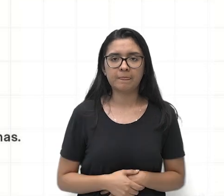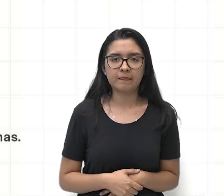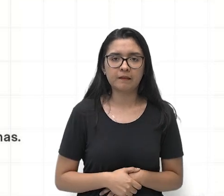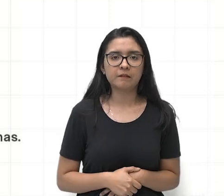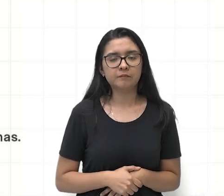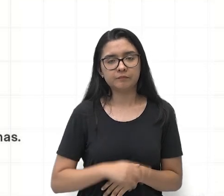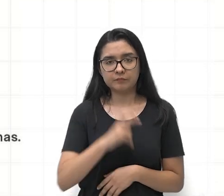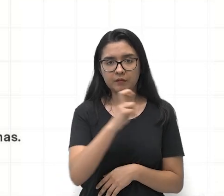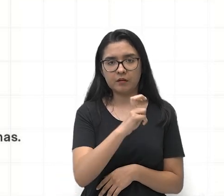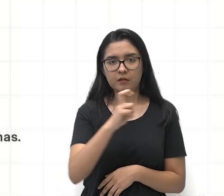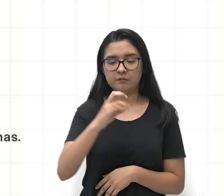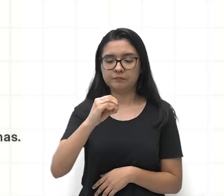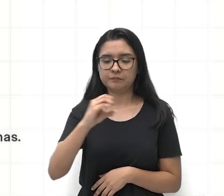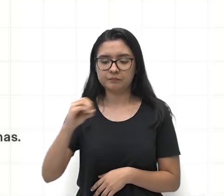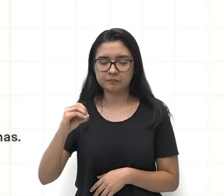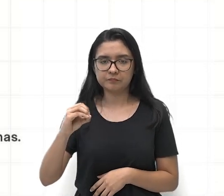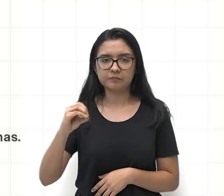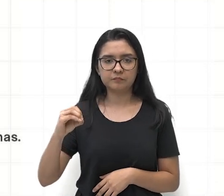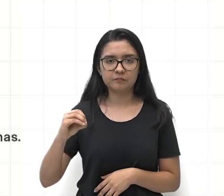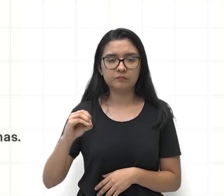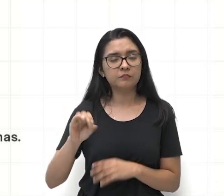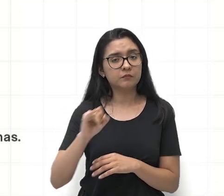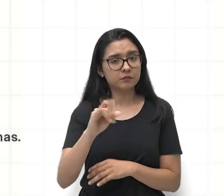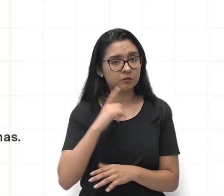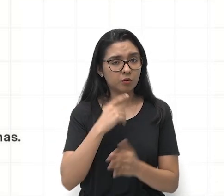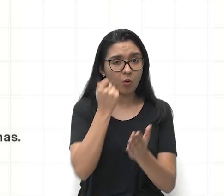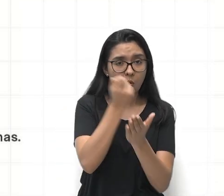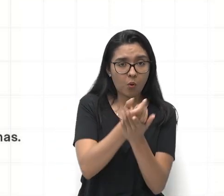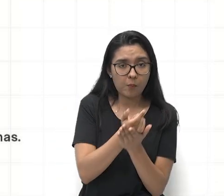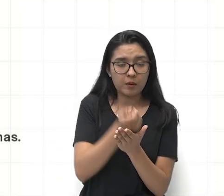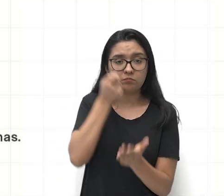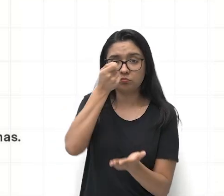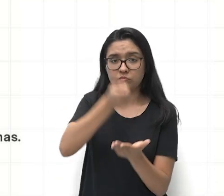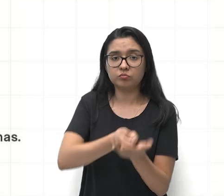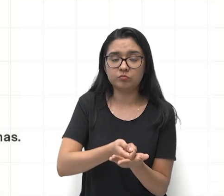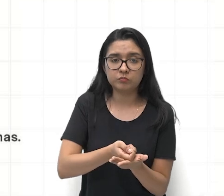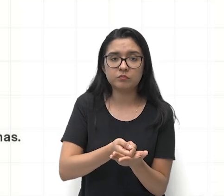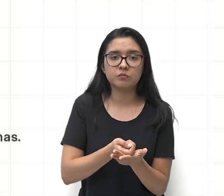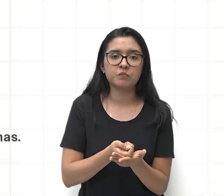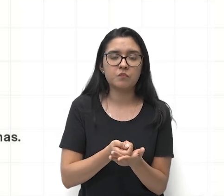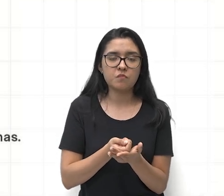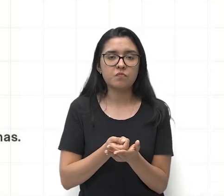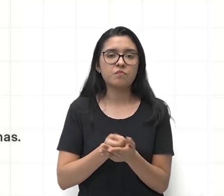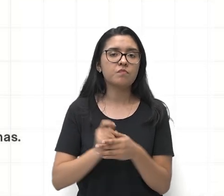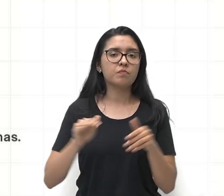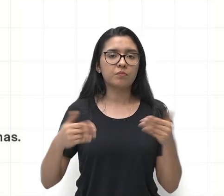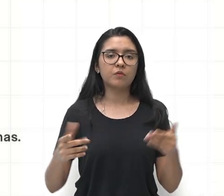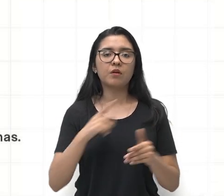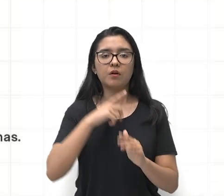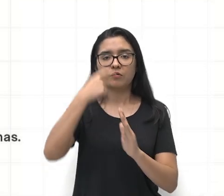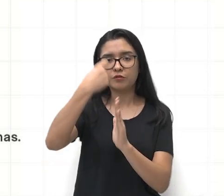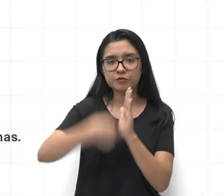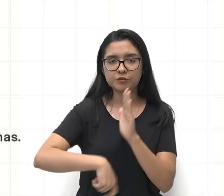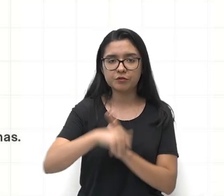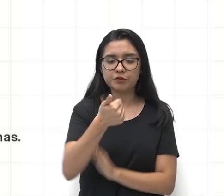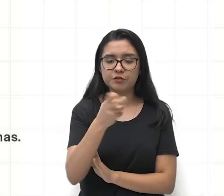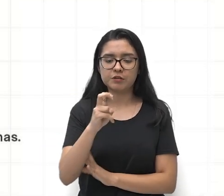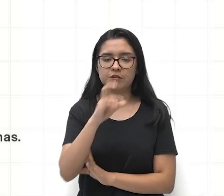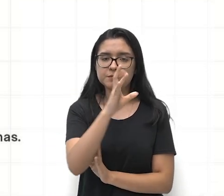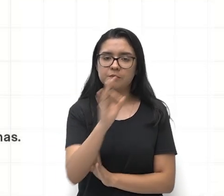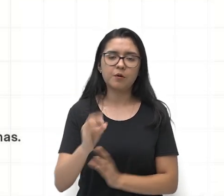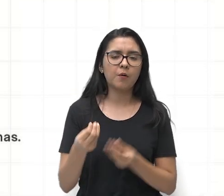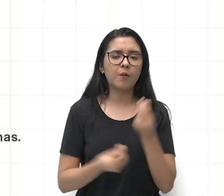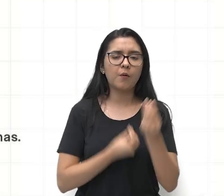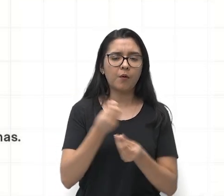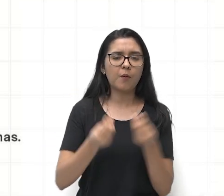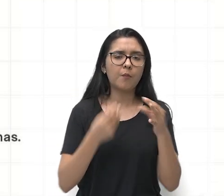estava com preço de 5.500. Aí se nós comprássemos à vista, né, nós íamos ter um desconto de 15%. Como é